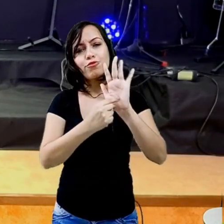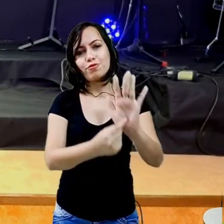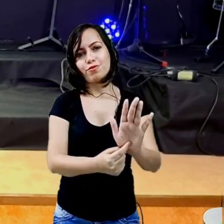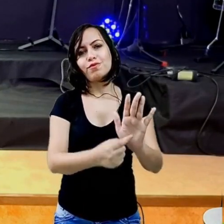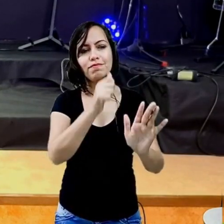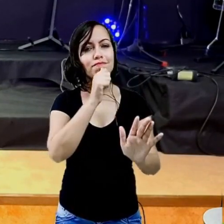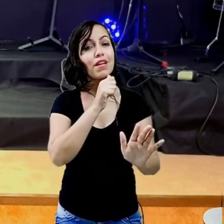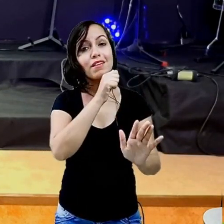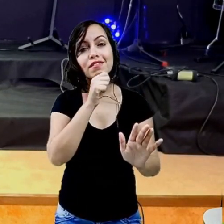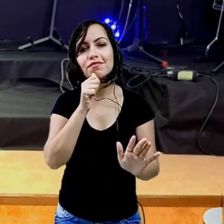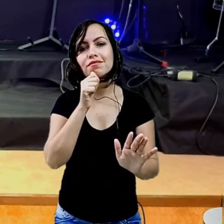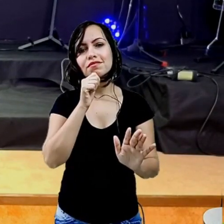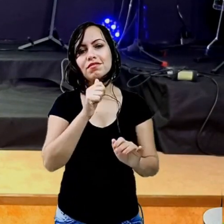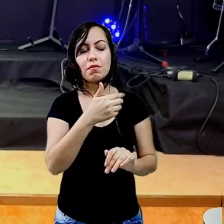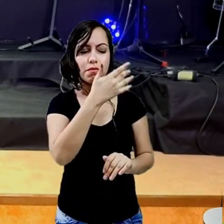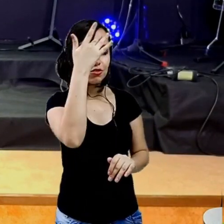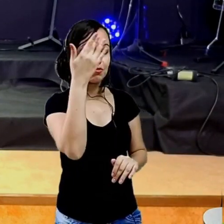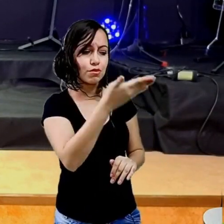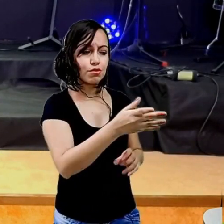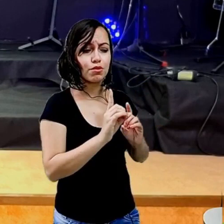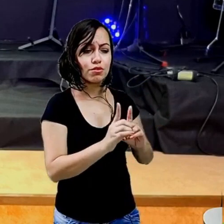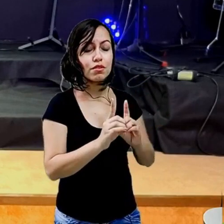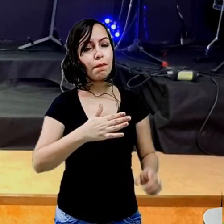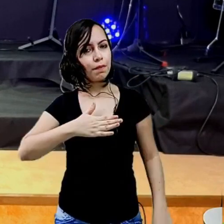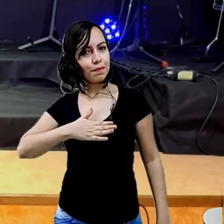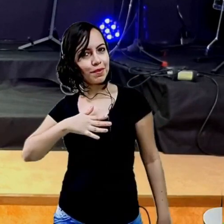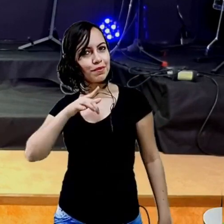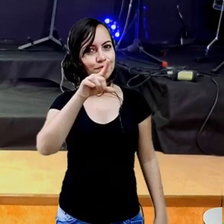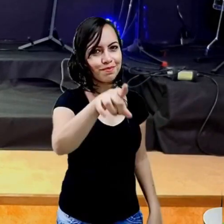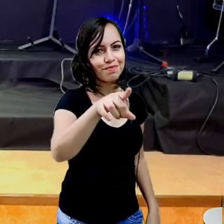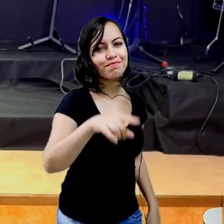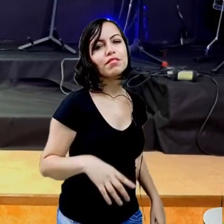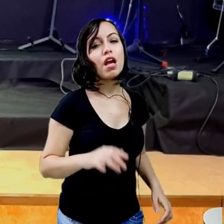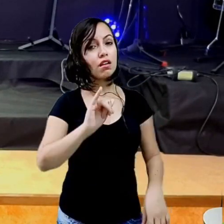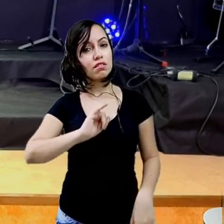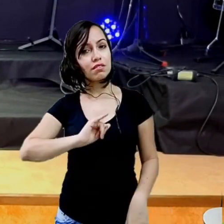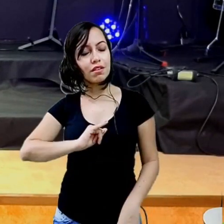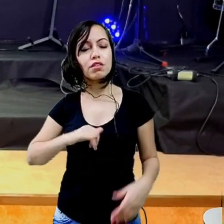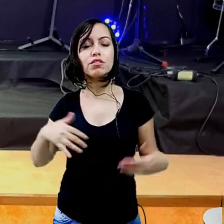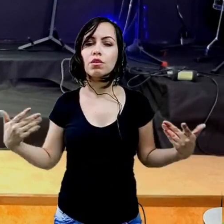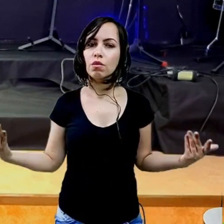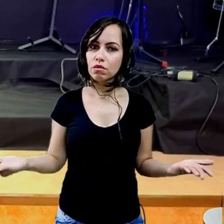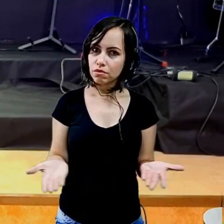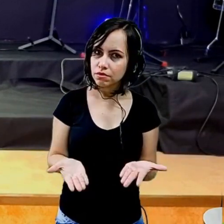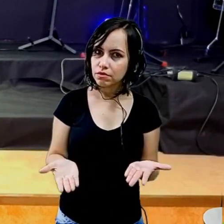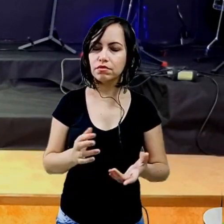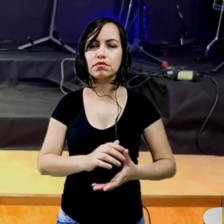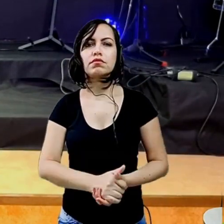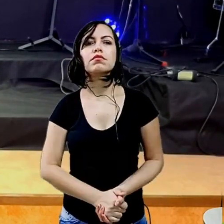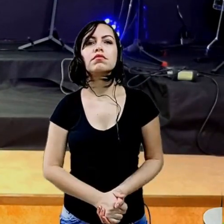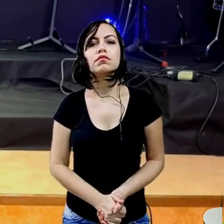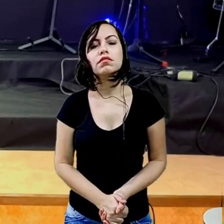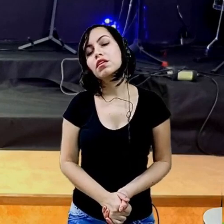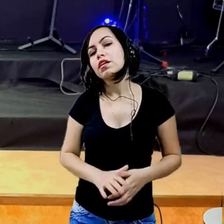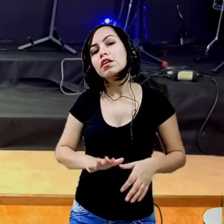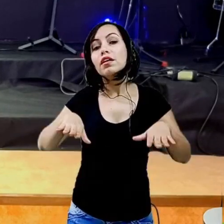discípulos, pelos seus seguidores, por mim e por você, pela sua igreja nos dias de hoje.